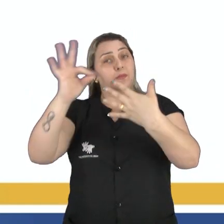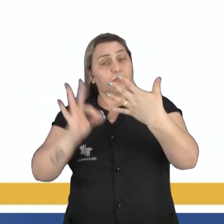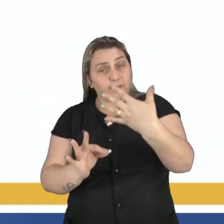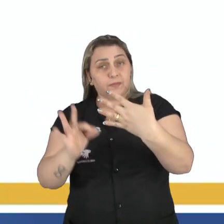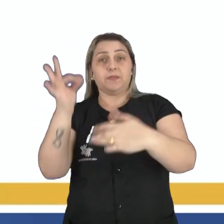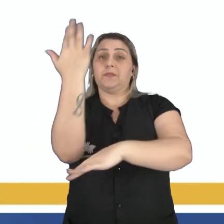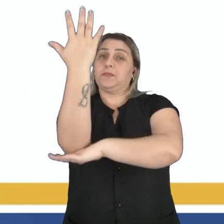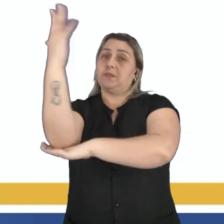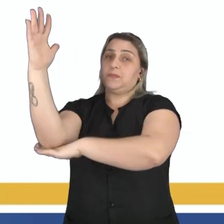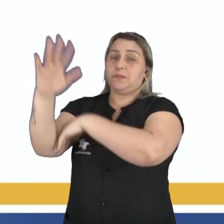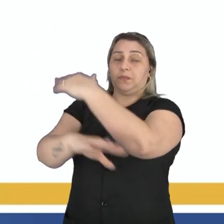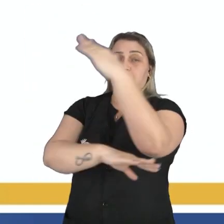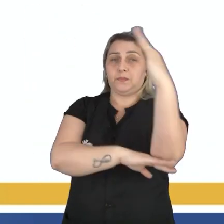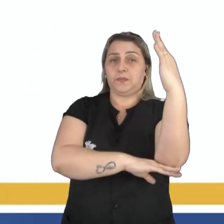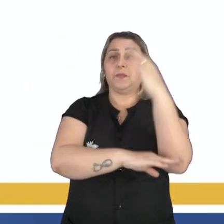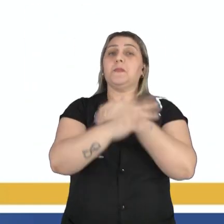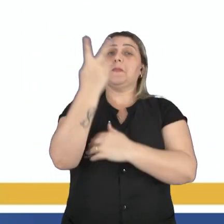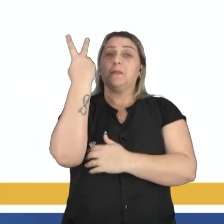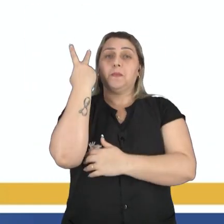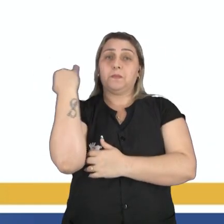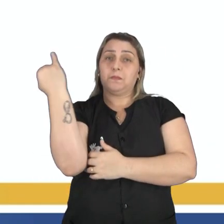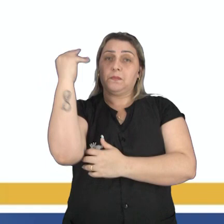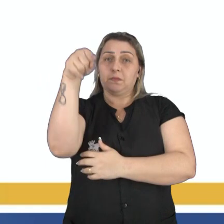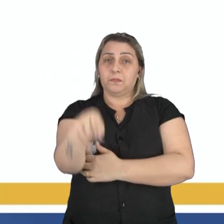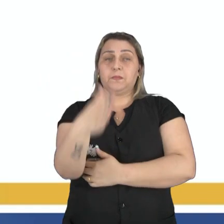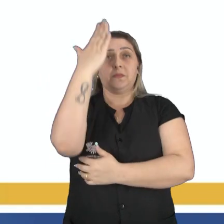da paisagem. Isso é importante você saber.